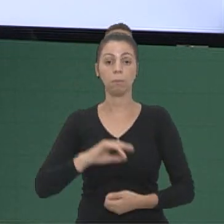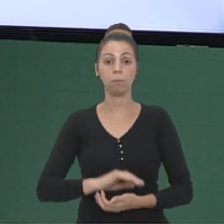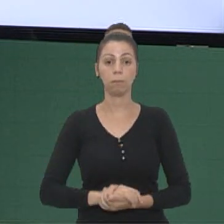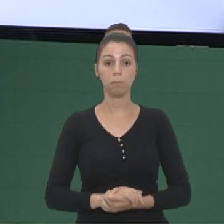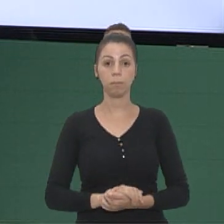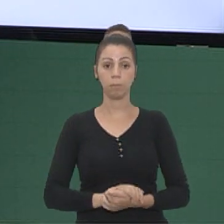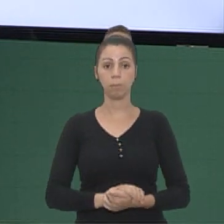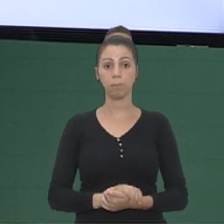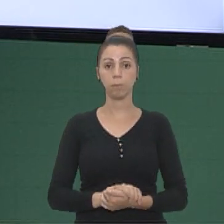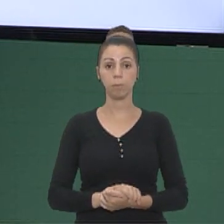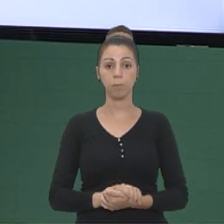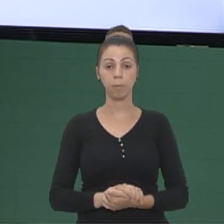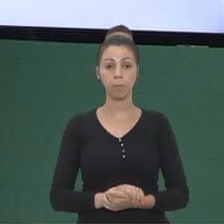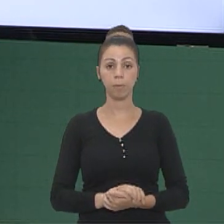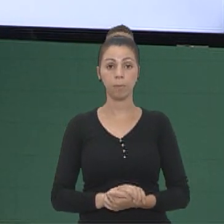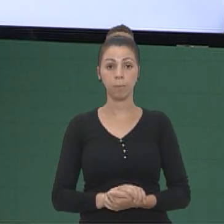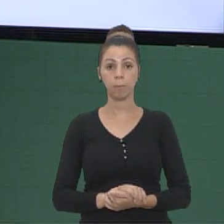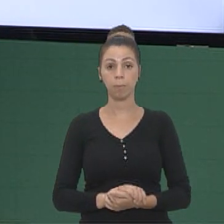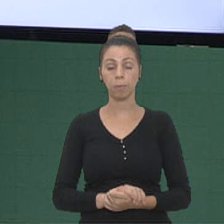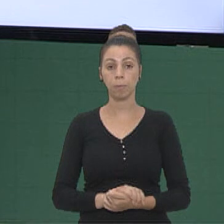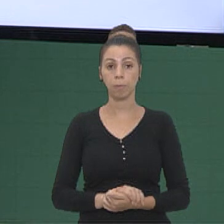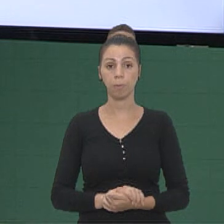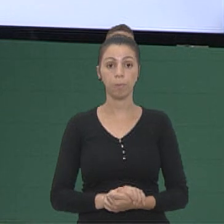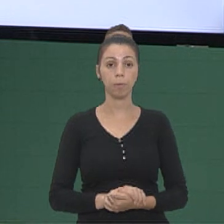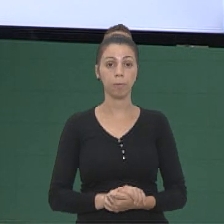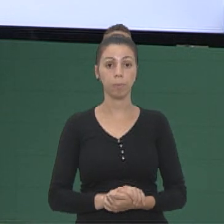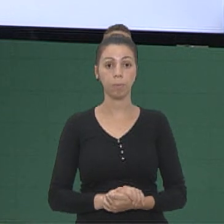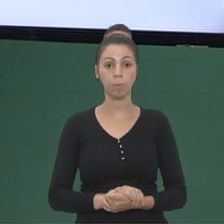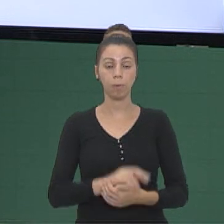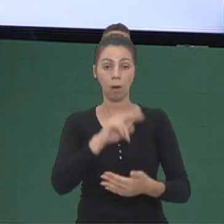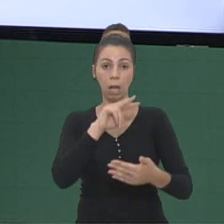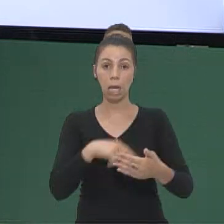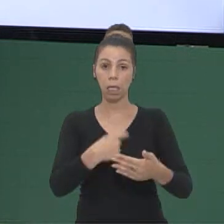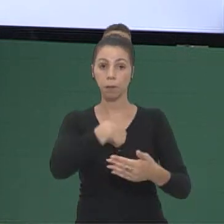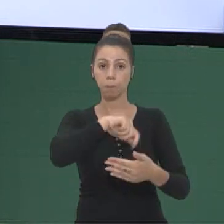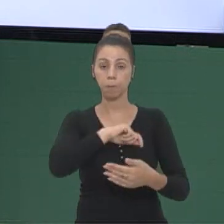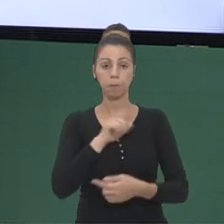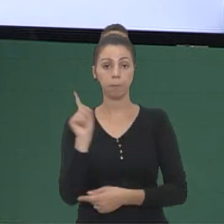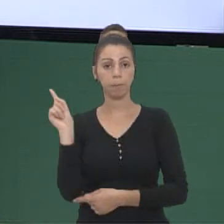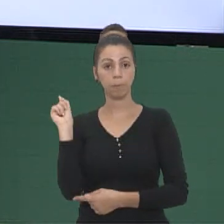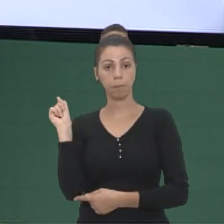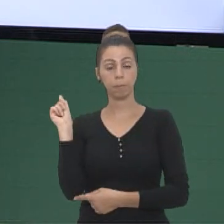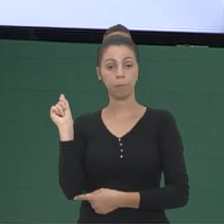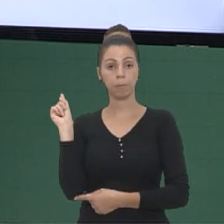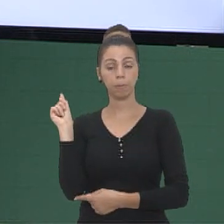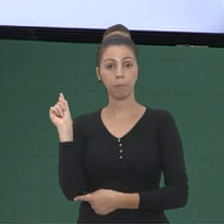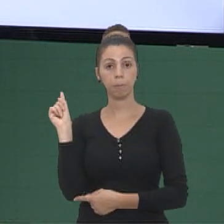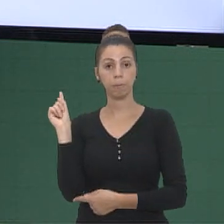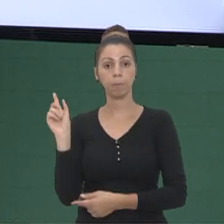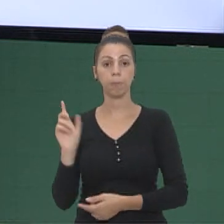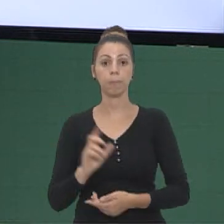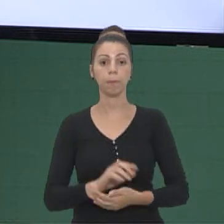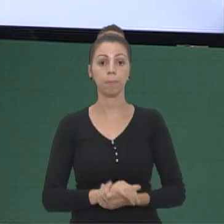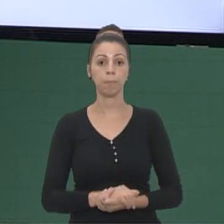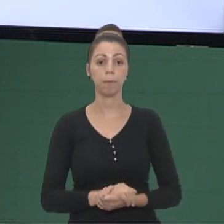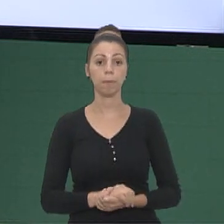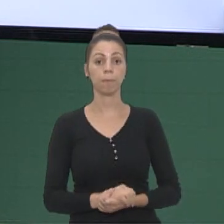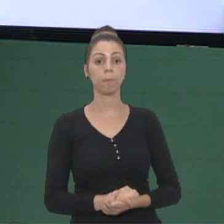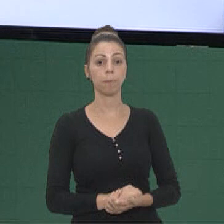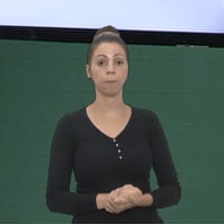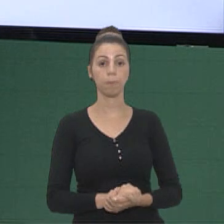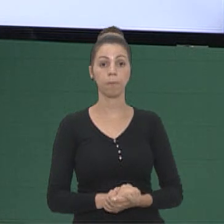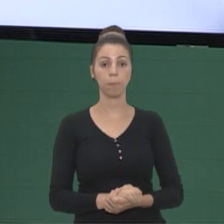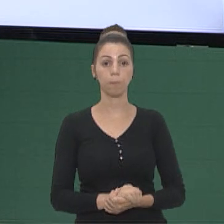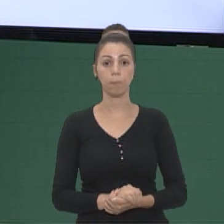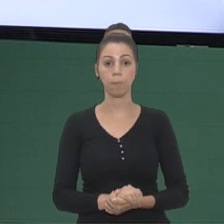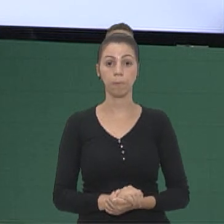Vamos continuando. A segunda pessoa, tu vos, estudiarás, lerás, vivirás.